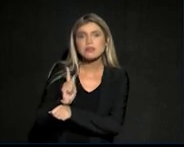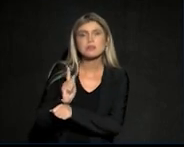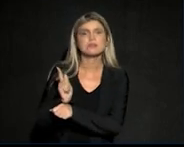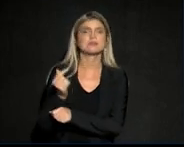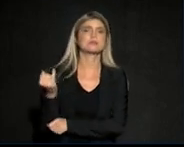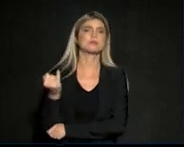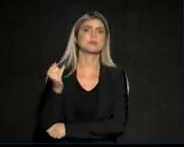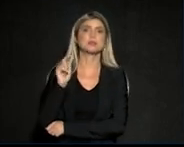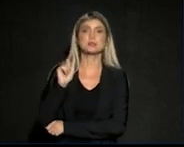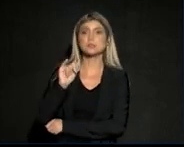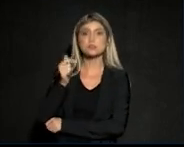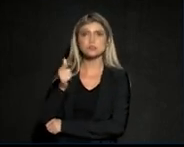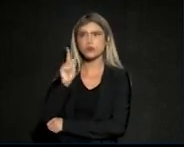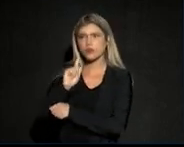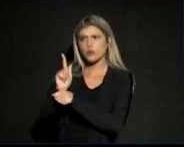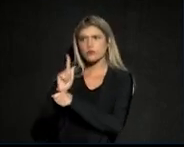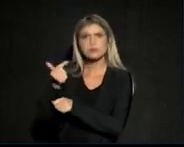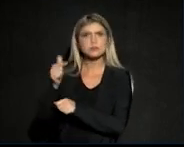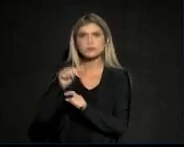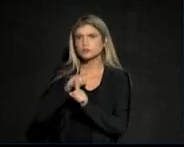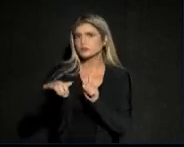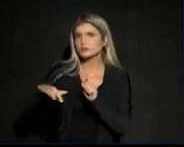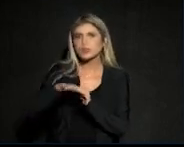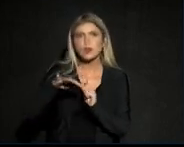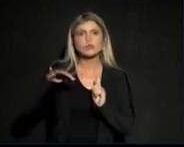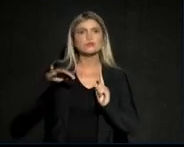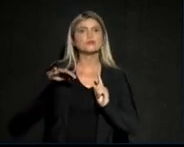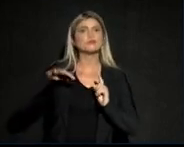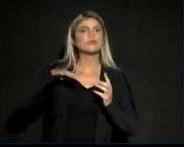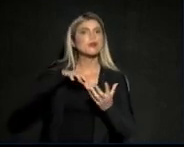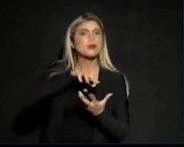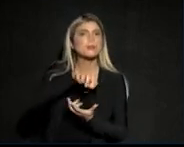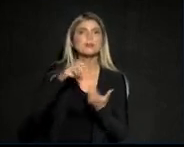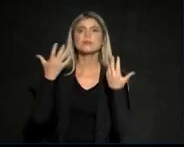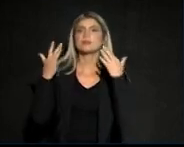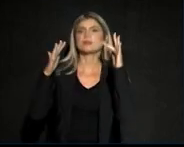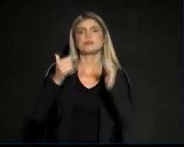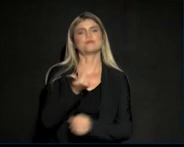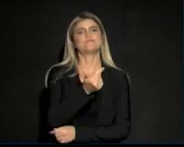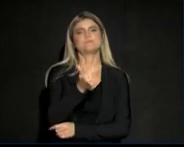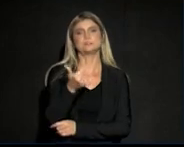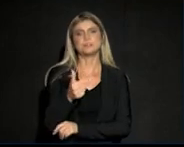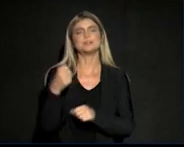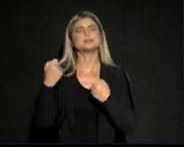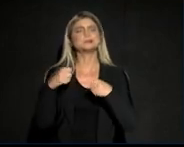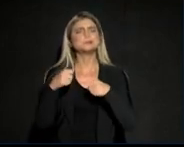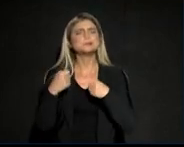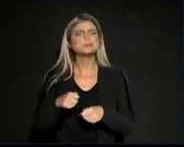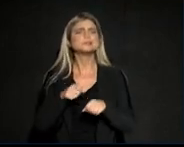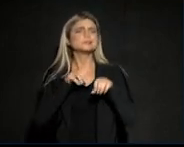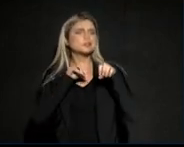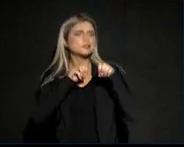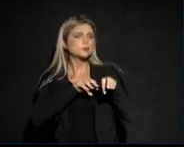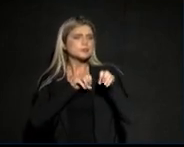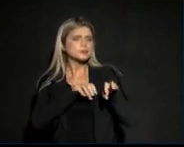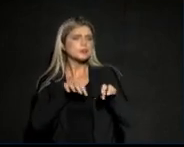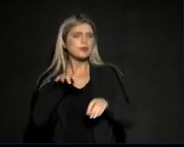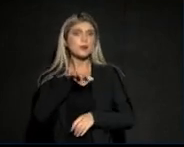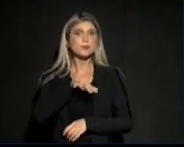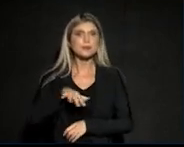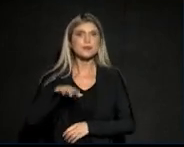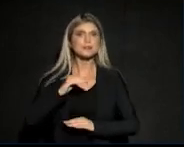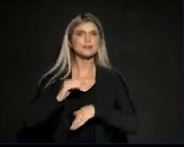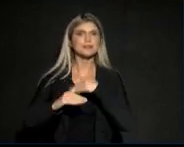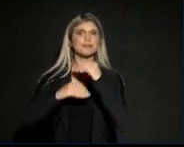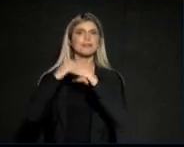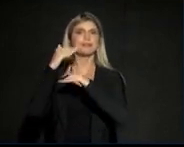não bom então quanto mais a gente discutir falar e melhorar a governança a gente vai ter mais educação vai ter mais meio ambiente vai ter mais